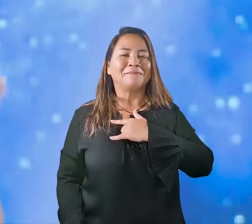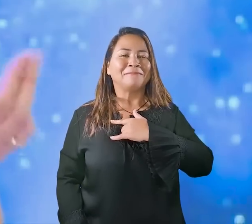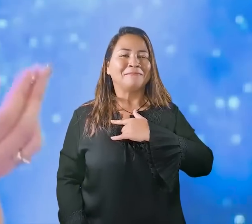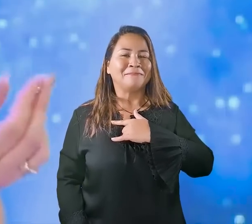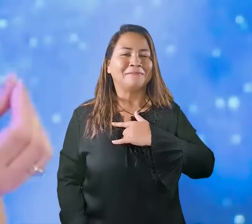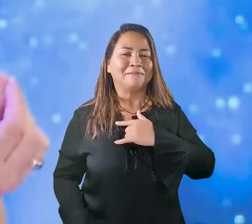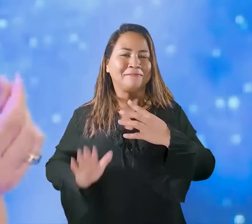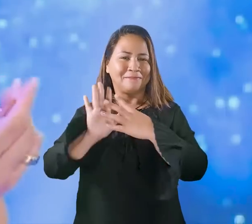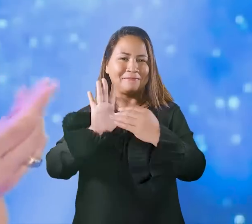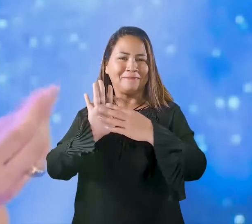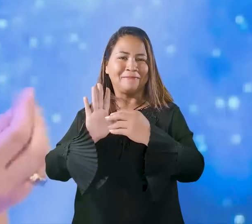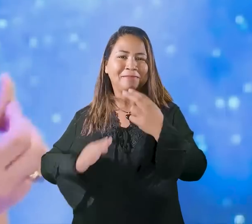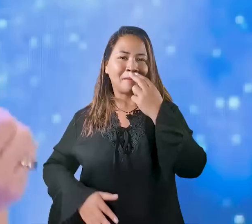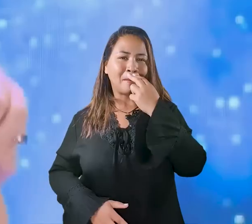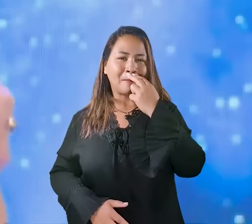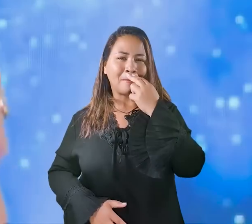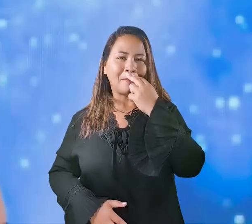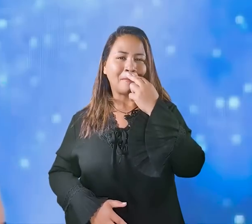do nariz,